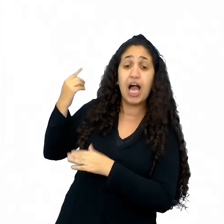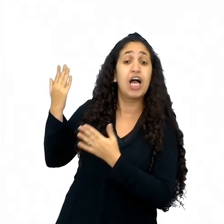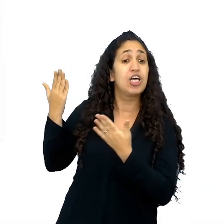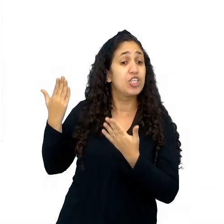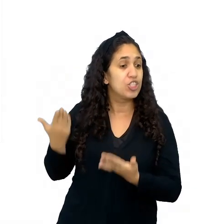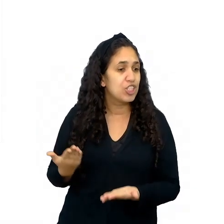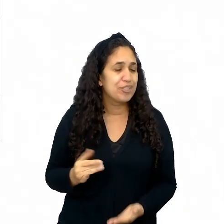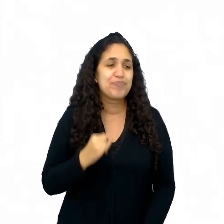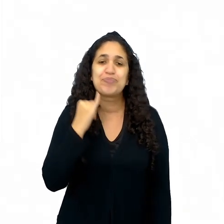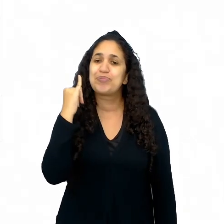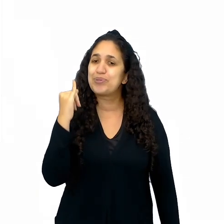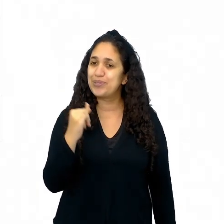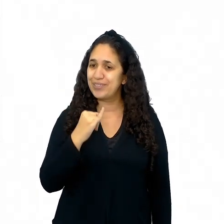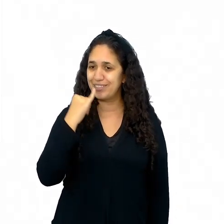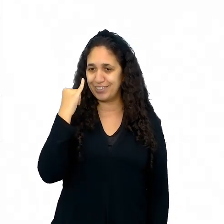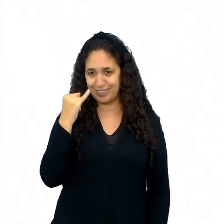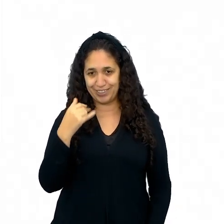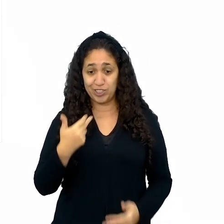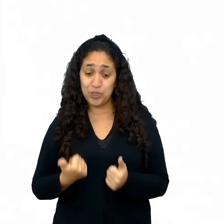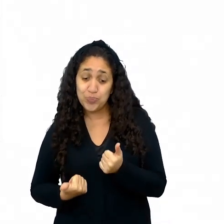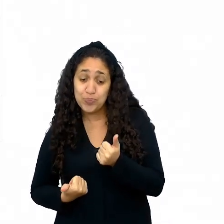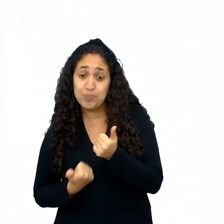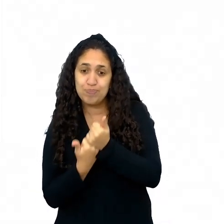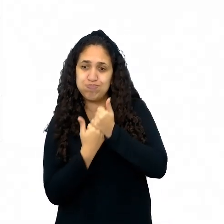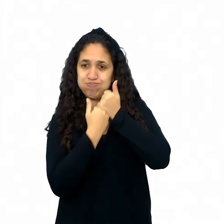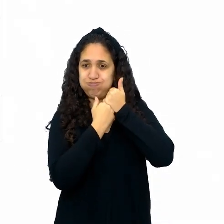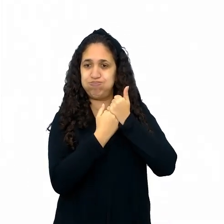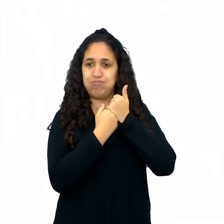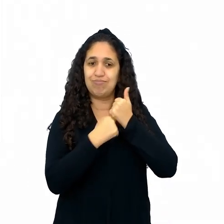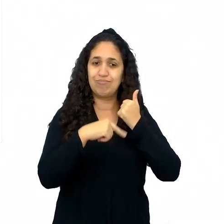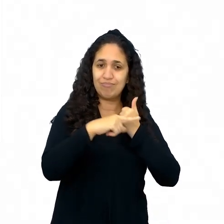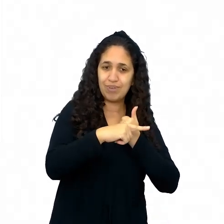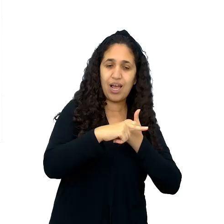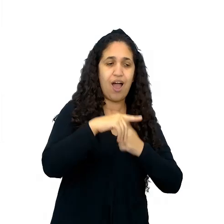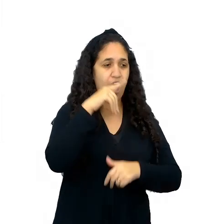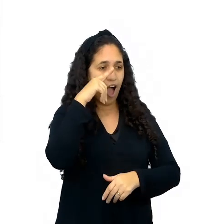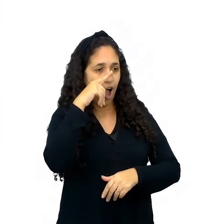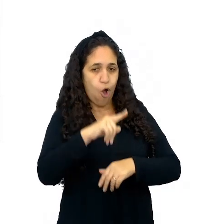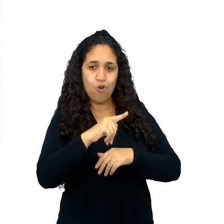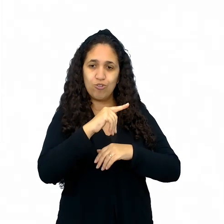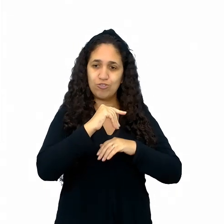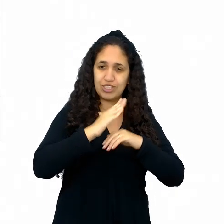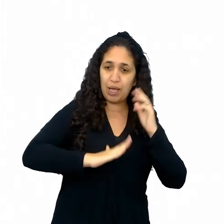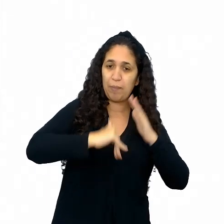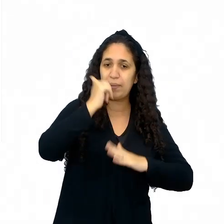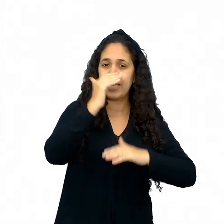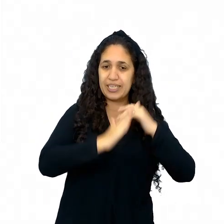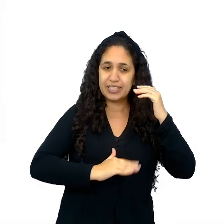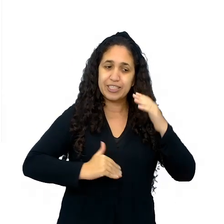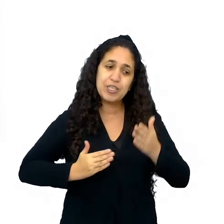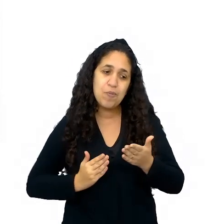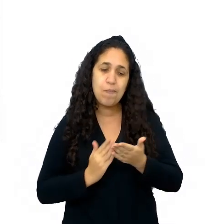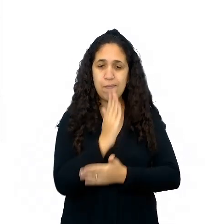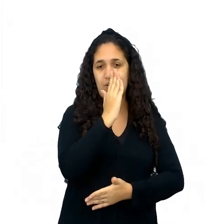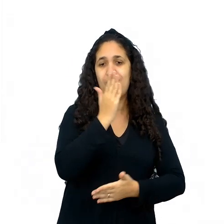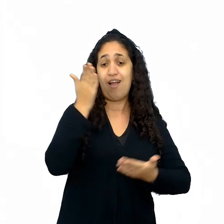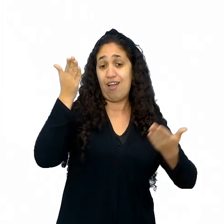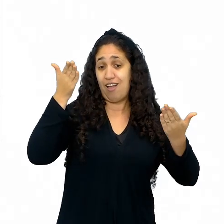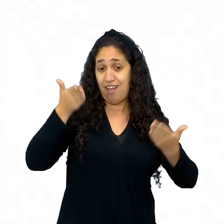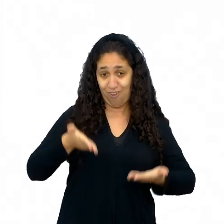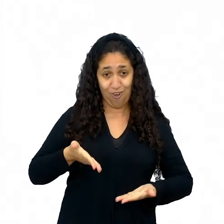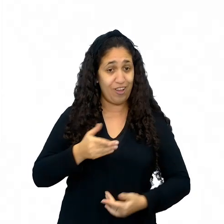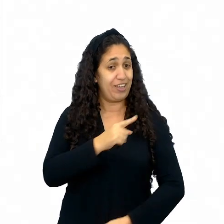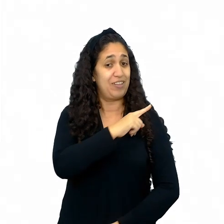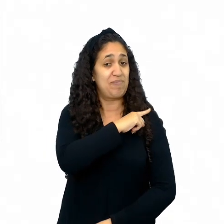serão importantes e darão suporte para que eles desenvolvam a habilidade que está sendo posta como essencial agora na